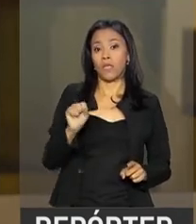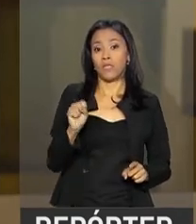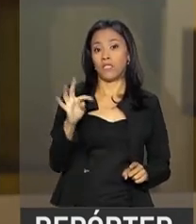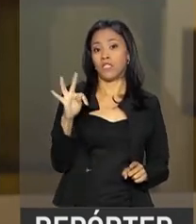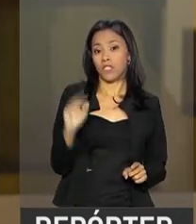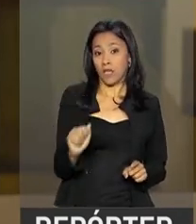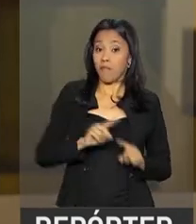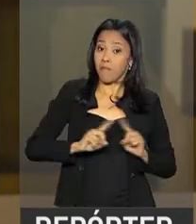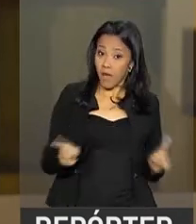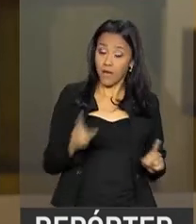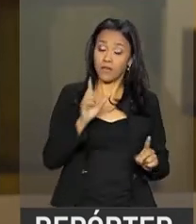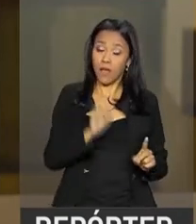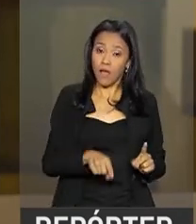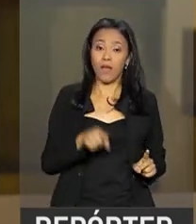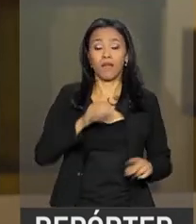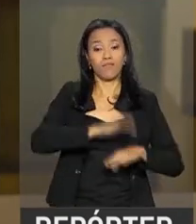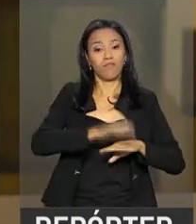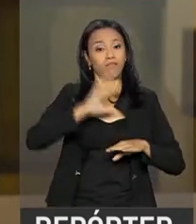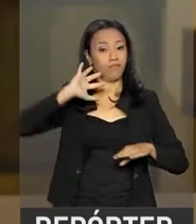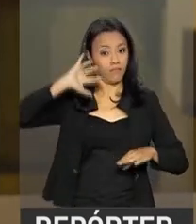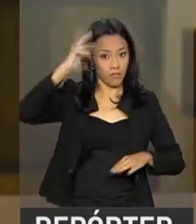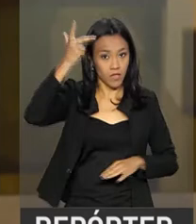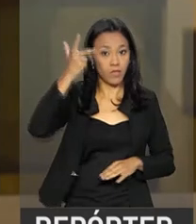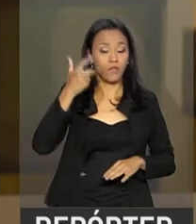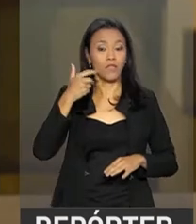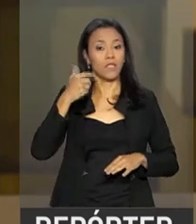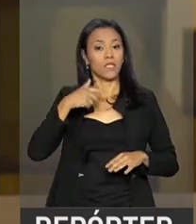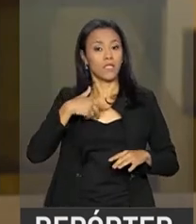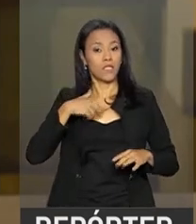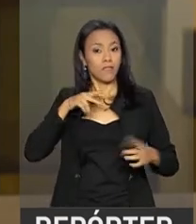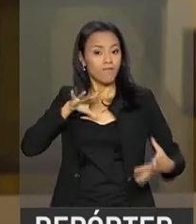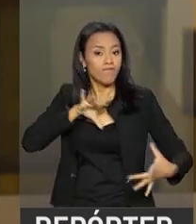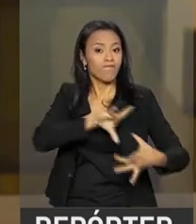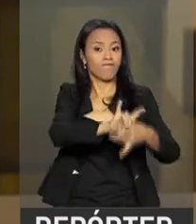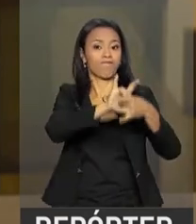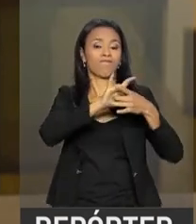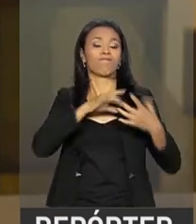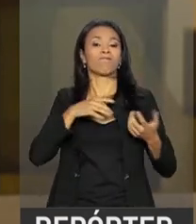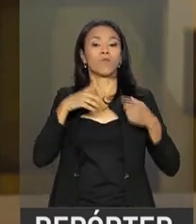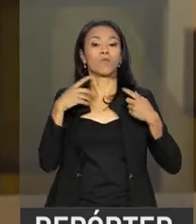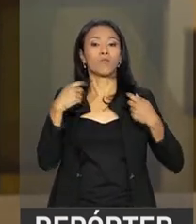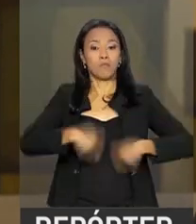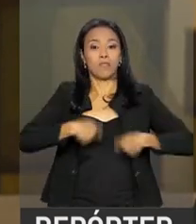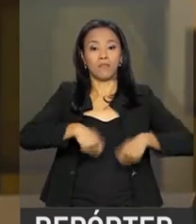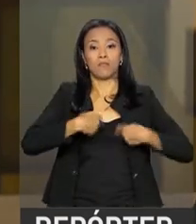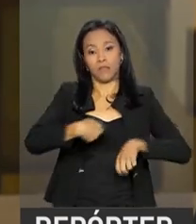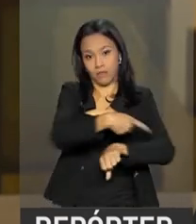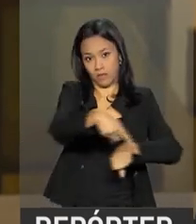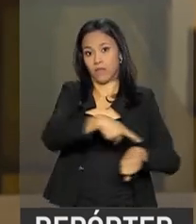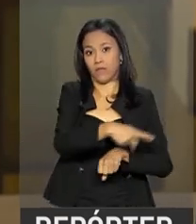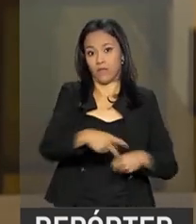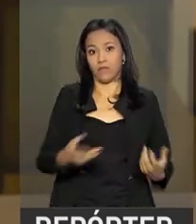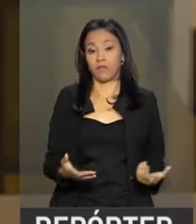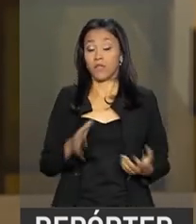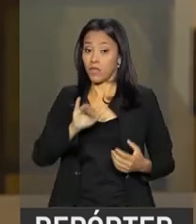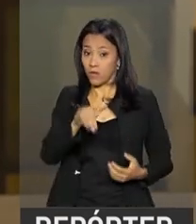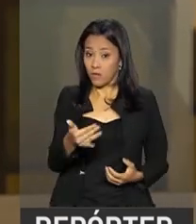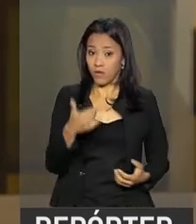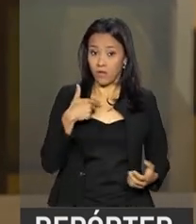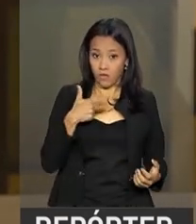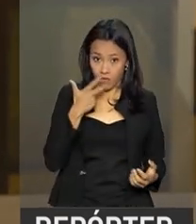que é de acordo que está de acordo com as necessidades é do país é quando eu digo juros